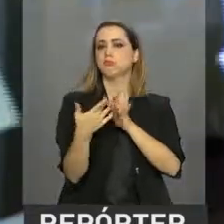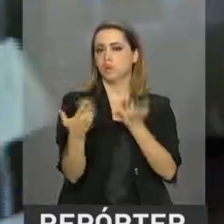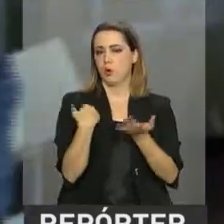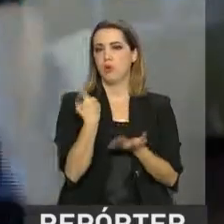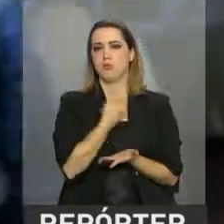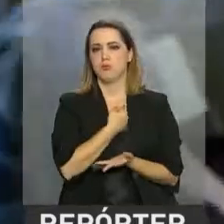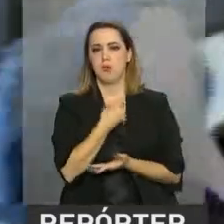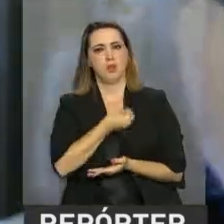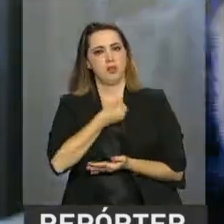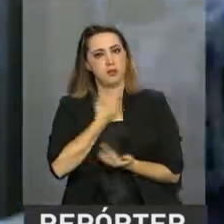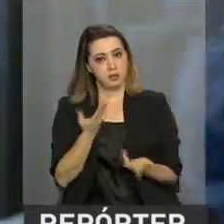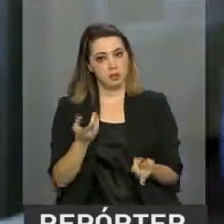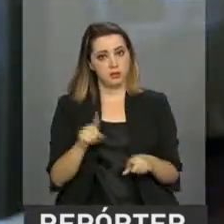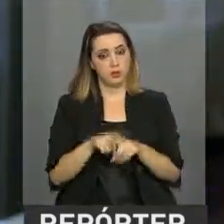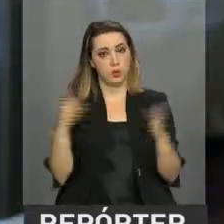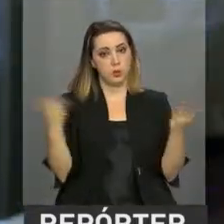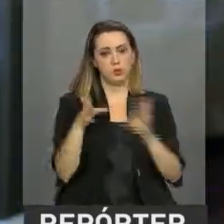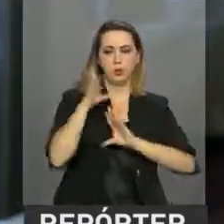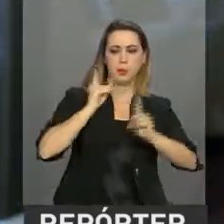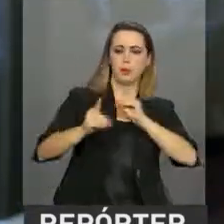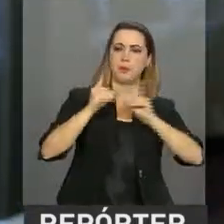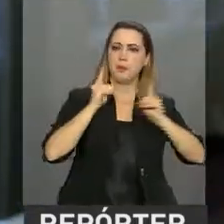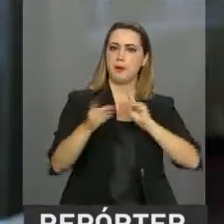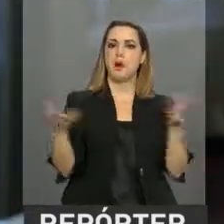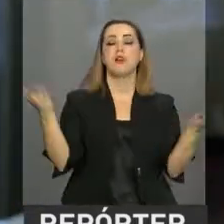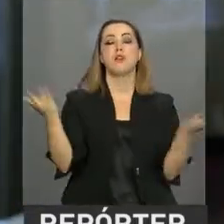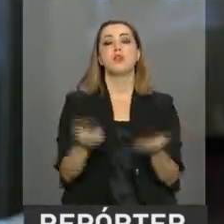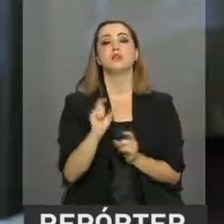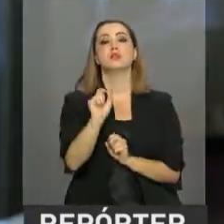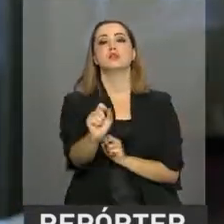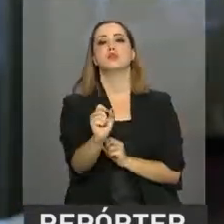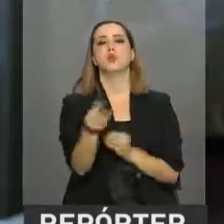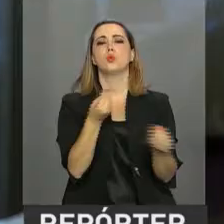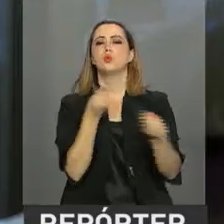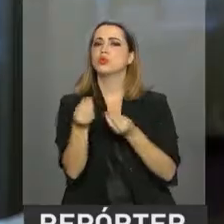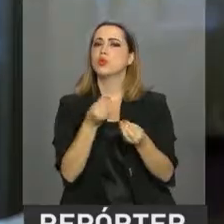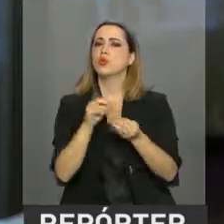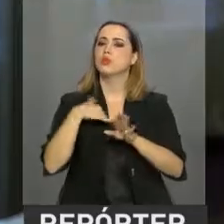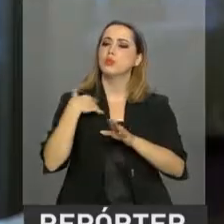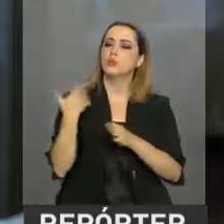Hoje nós faremos o debate nesse sentido, no sentido de como vamos caminhar agora.